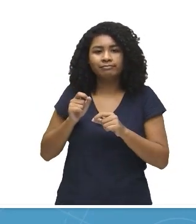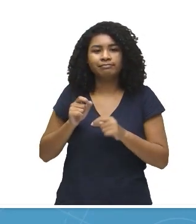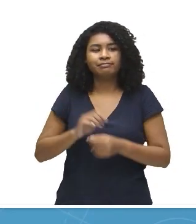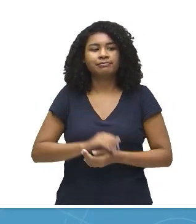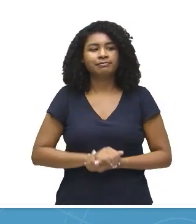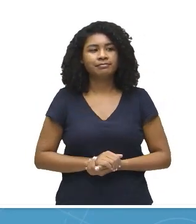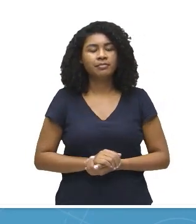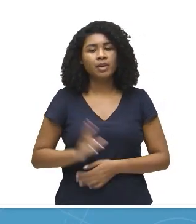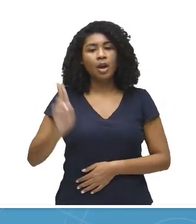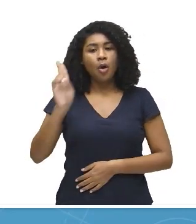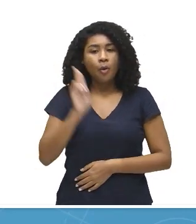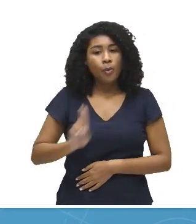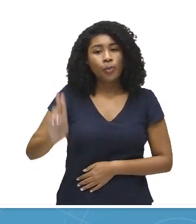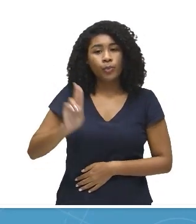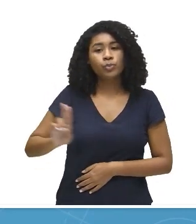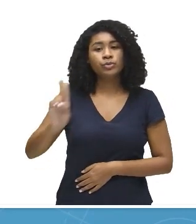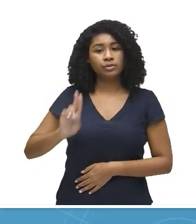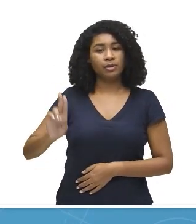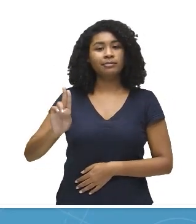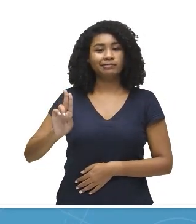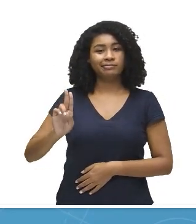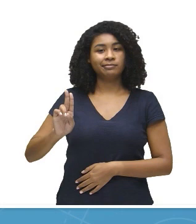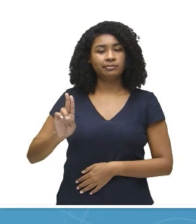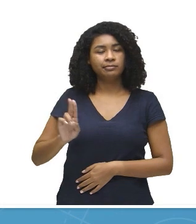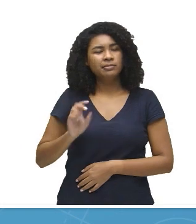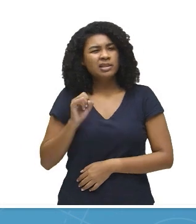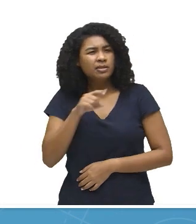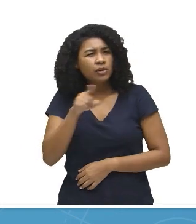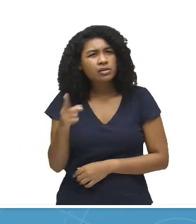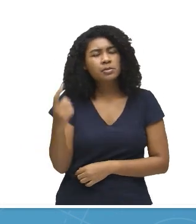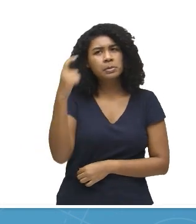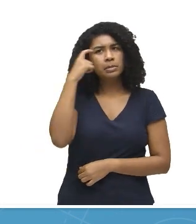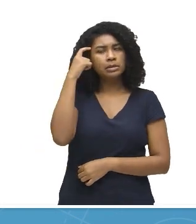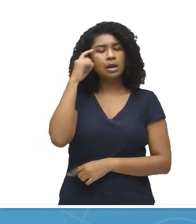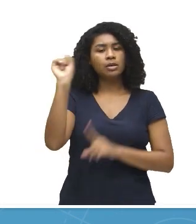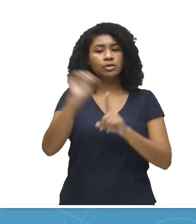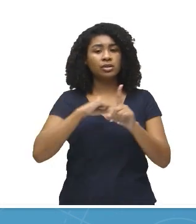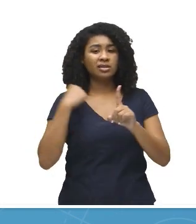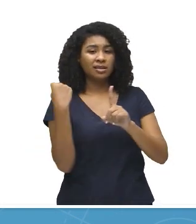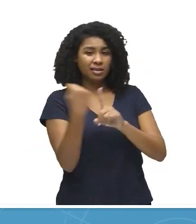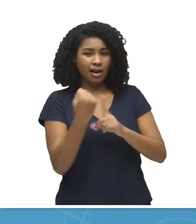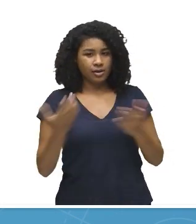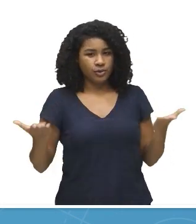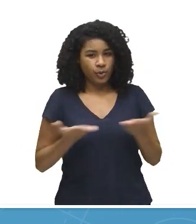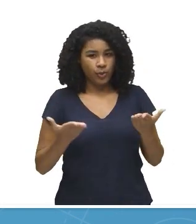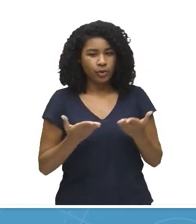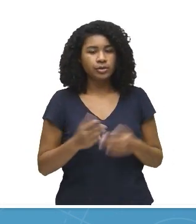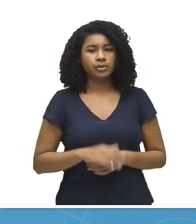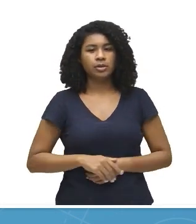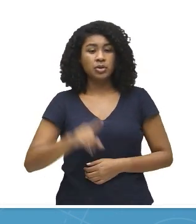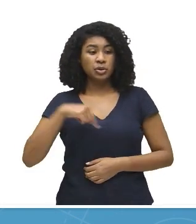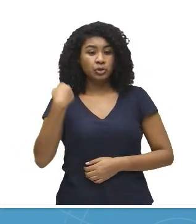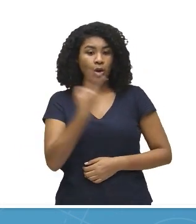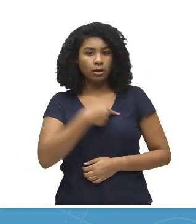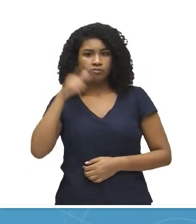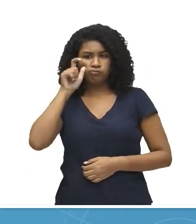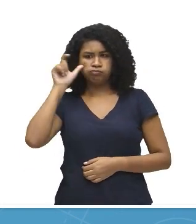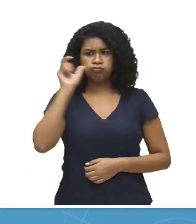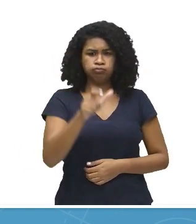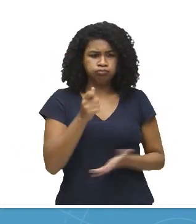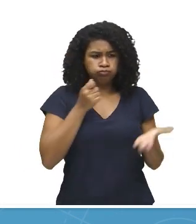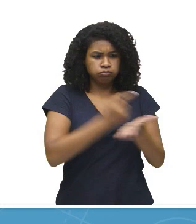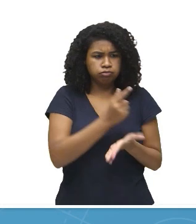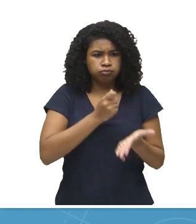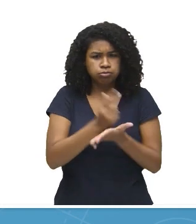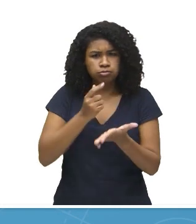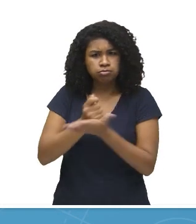você for pensar hoje, olha, aqui a sociedade, né, nós estamos mais consumistas, né? Então tanto o